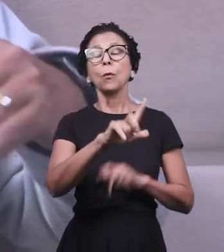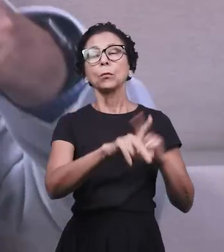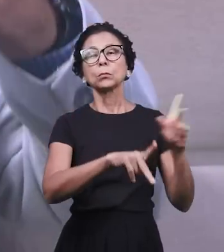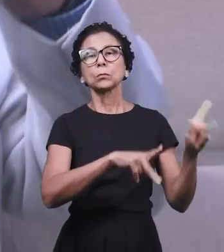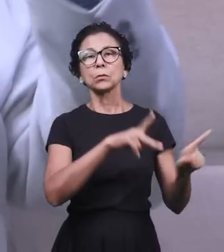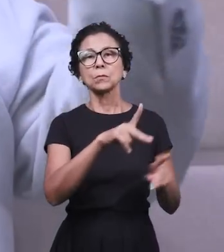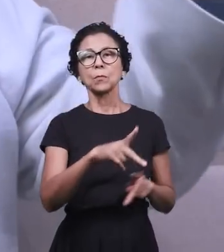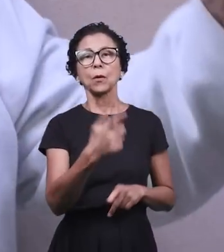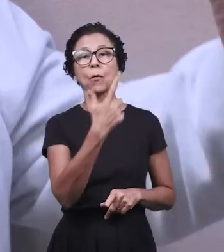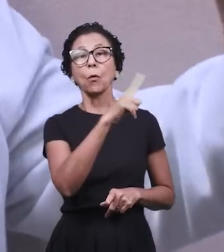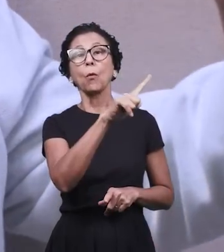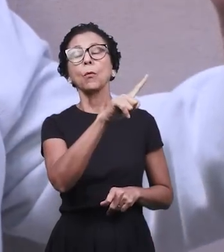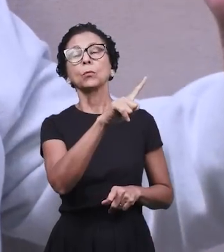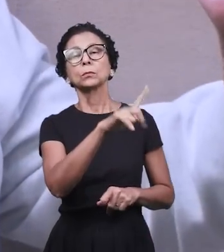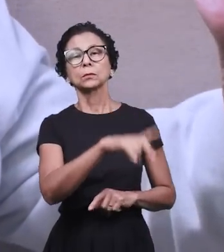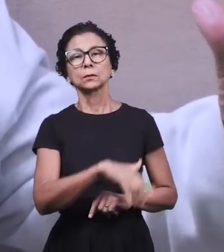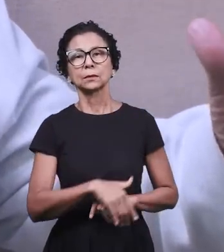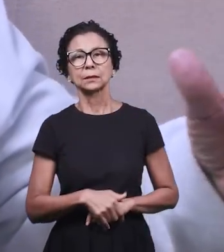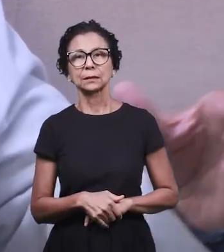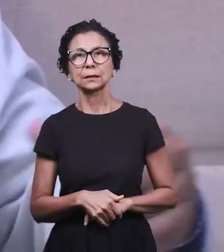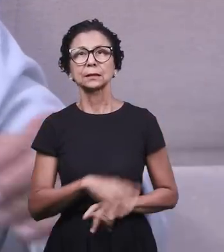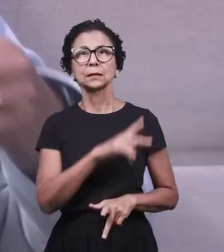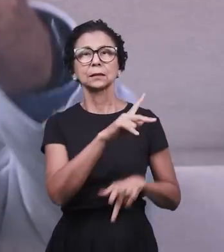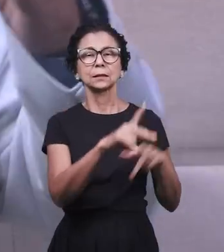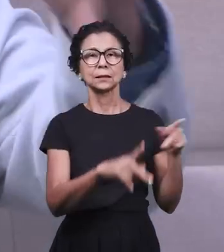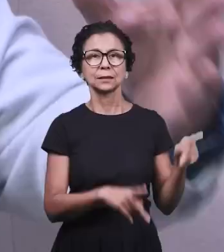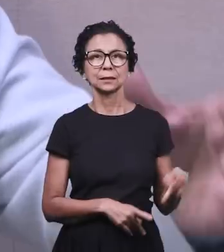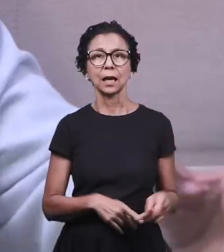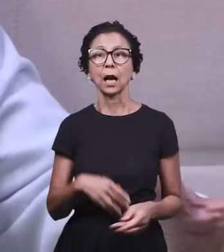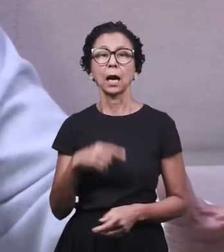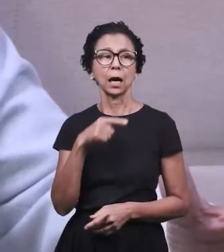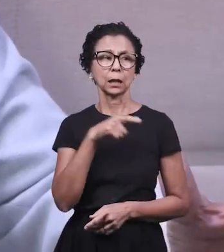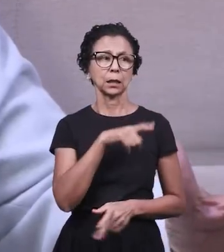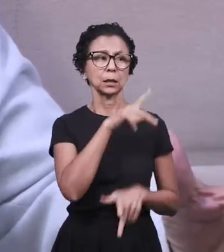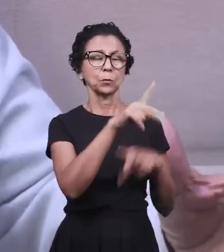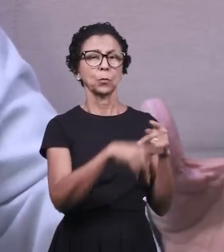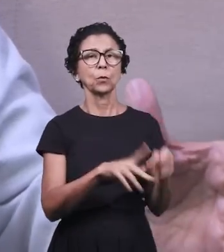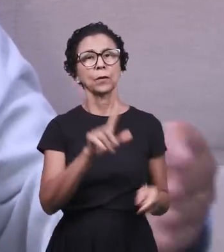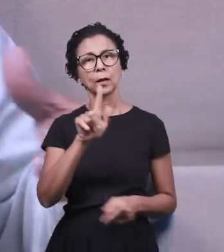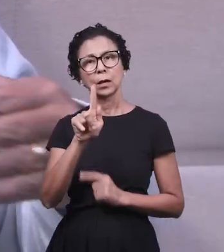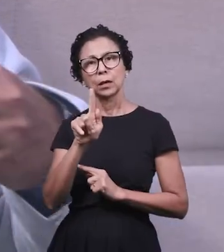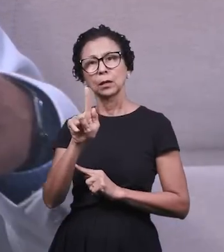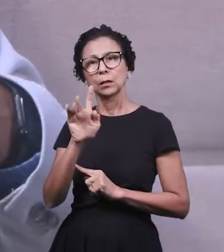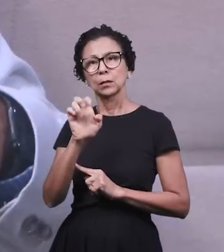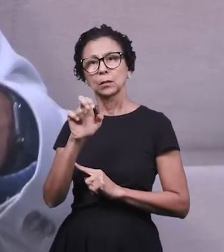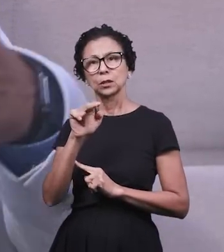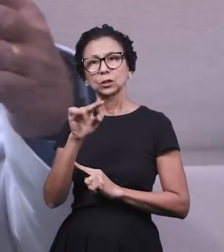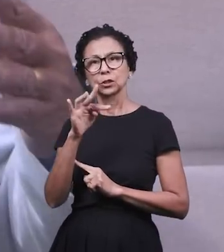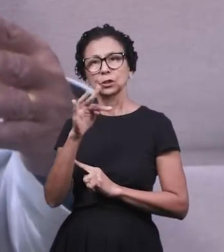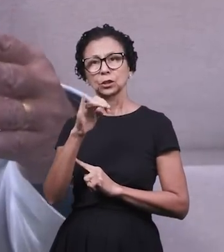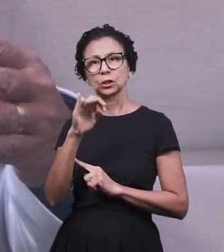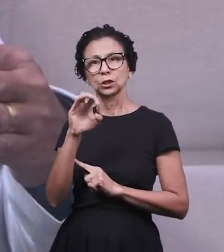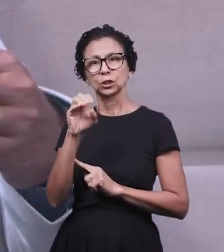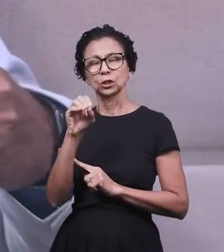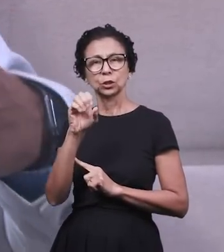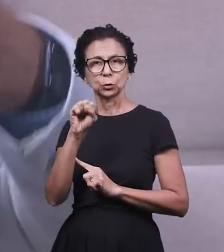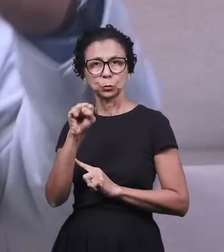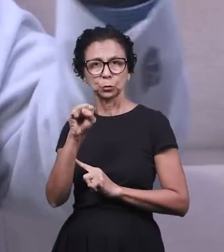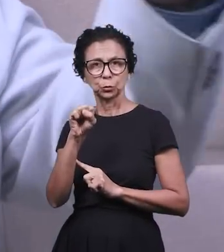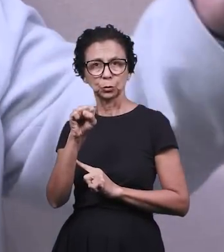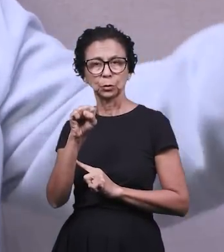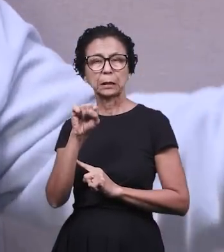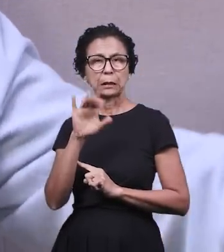às outras gentes, eles falavam, são os gentios, né? Então, a salvação, ela